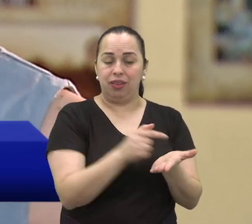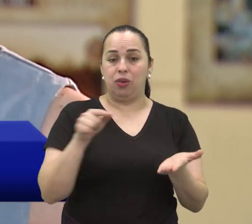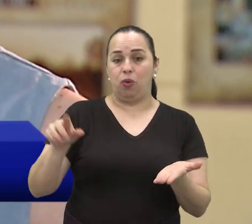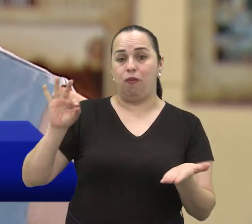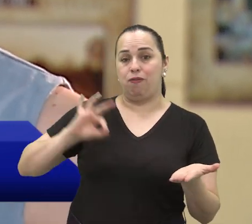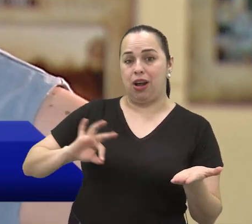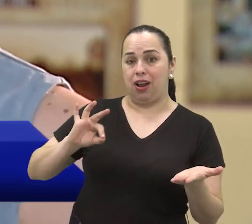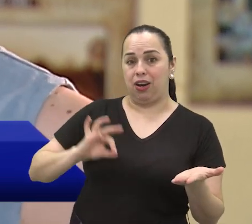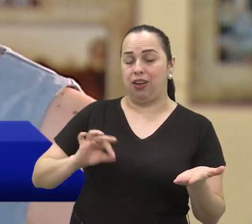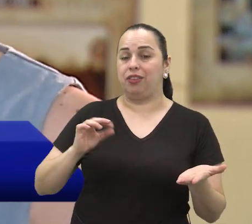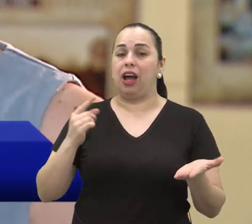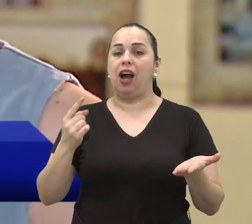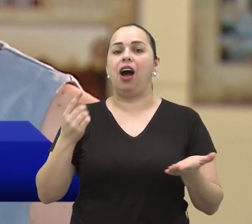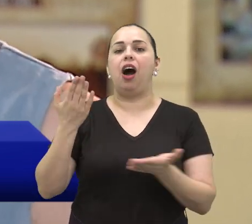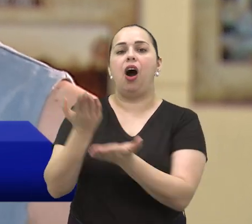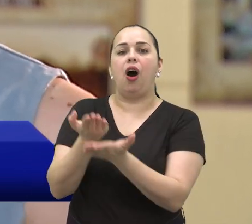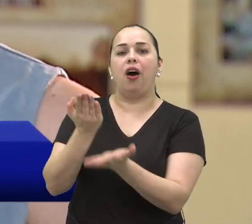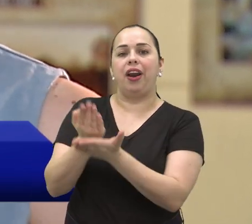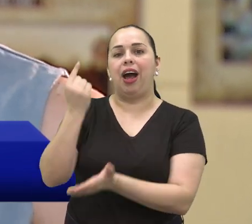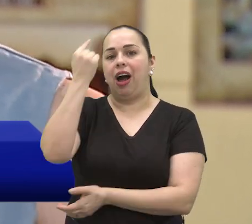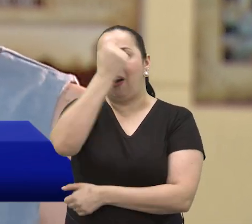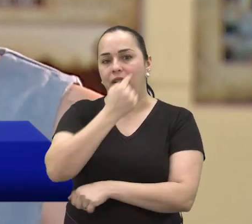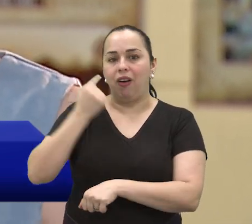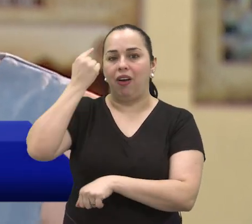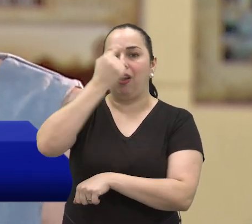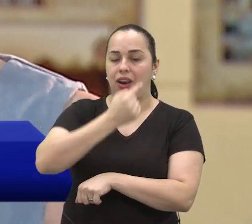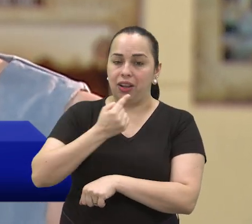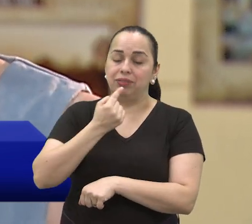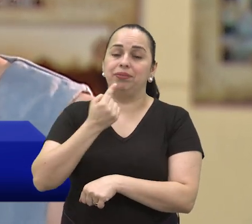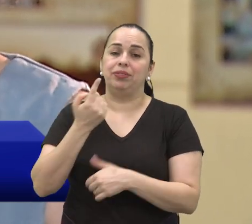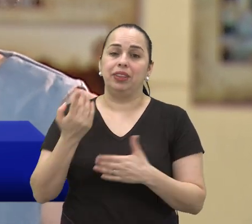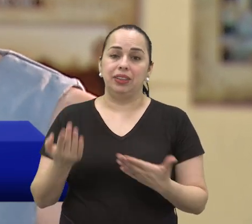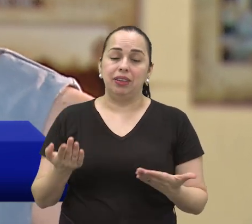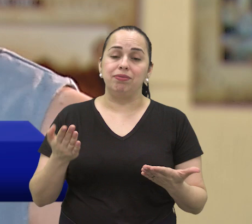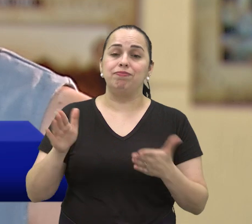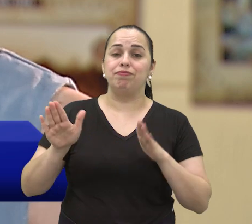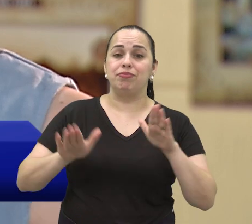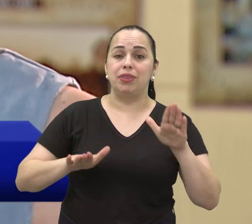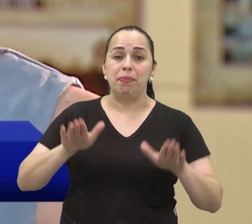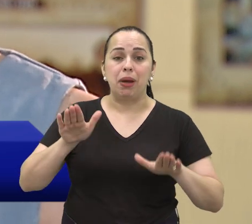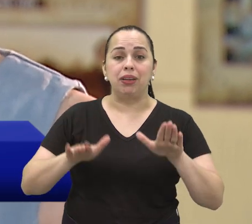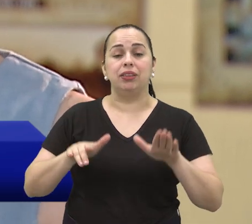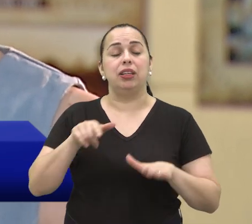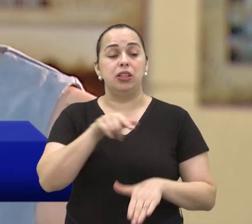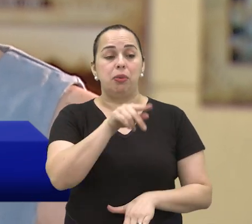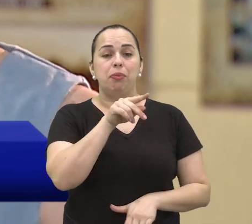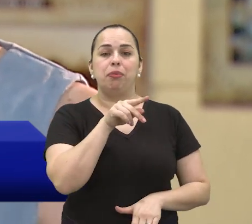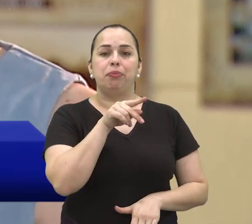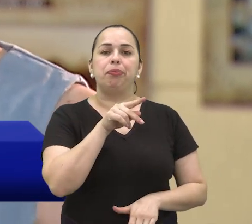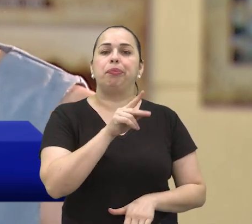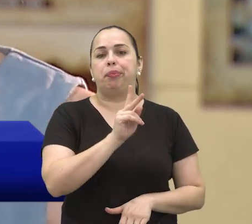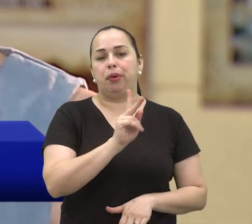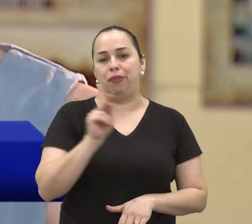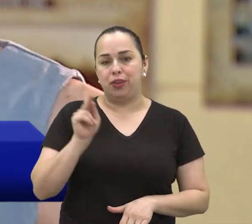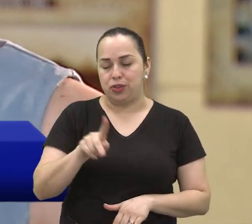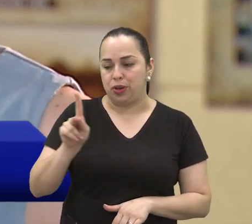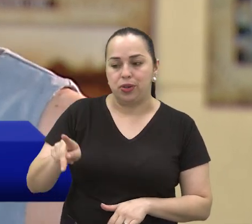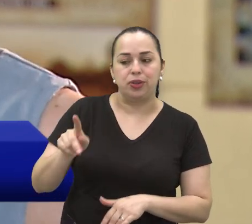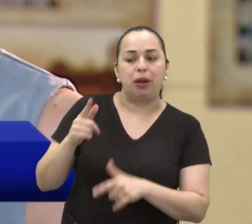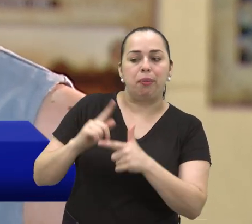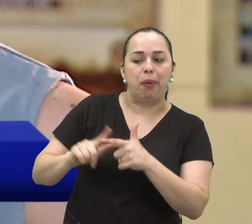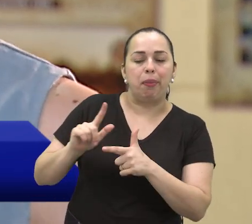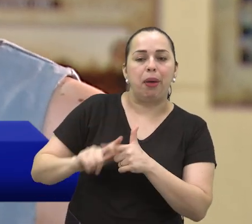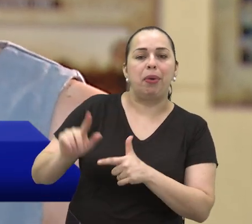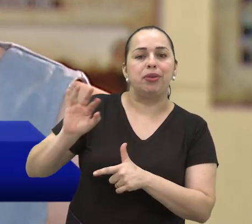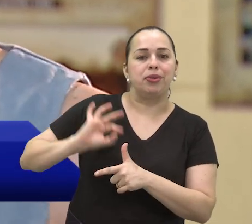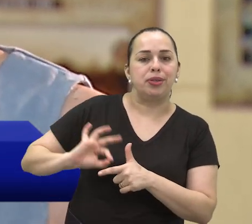né, dependendo da rede, de como está acontecendo esse contrato. Então, se a gente vê um professor que ele está com problemas